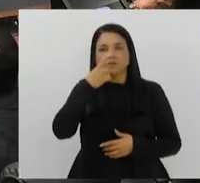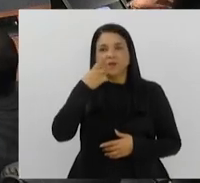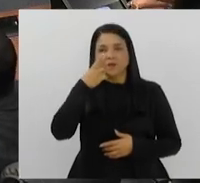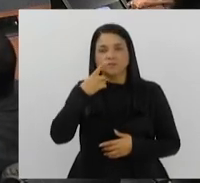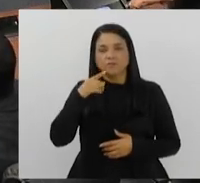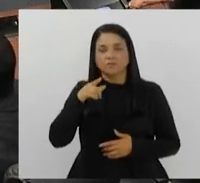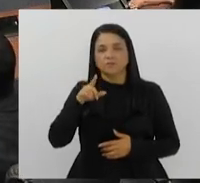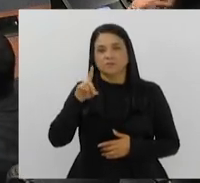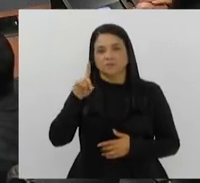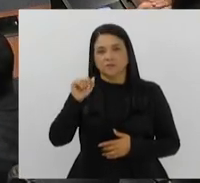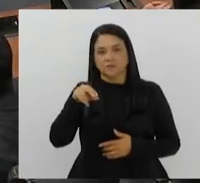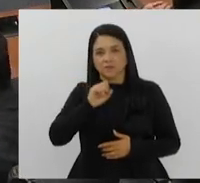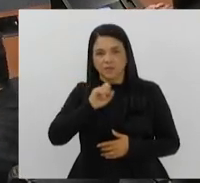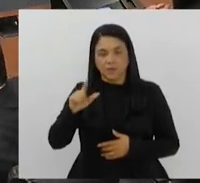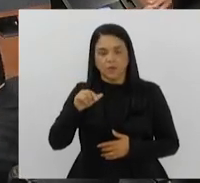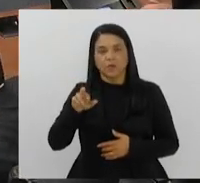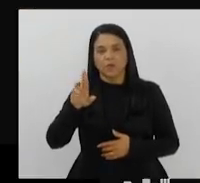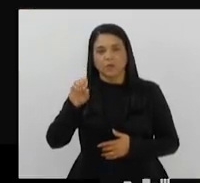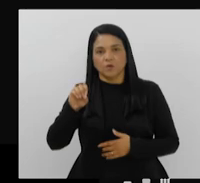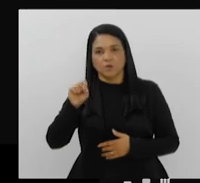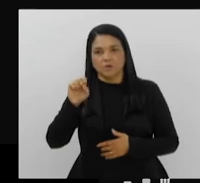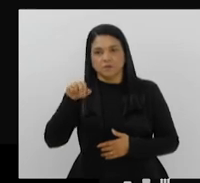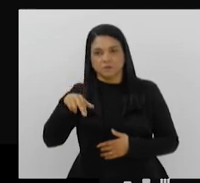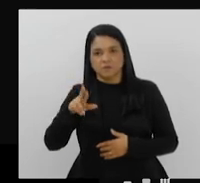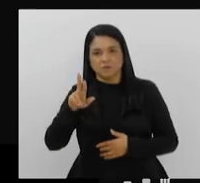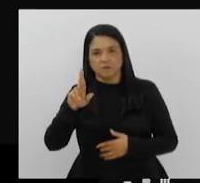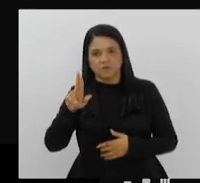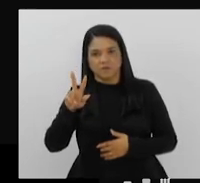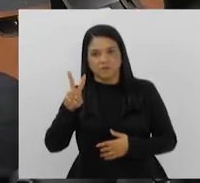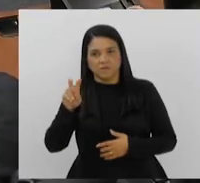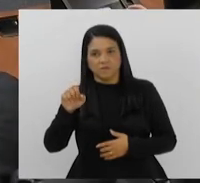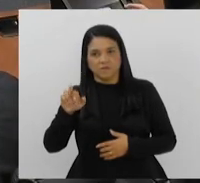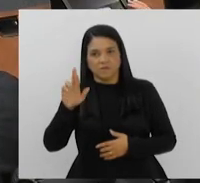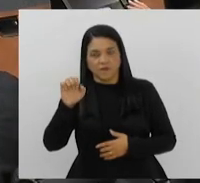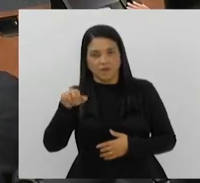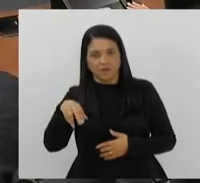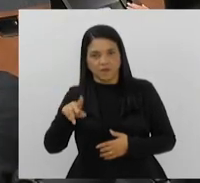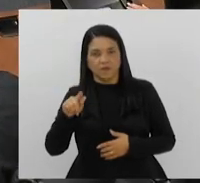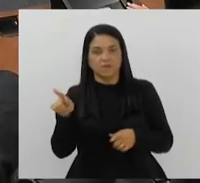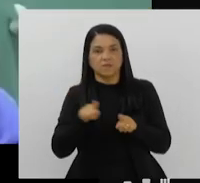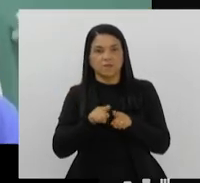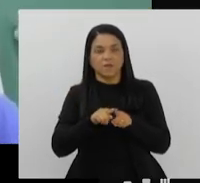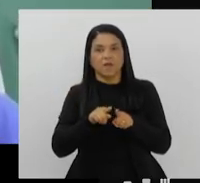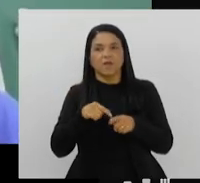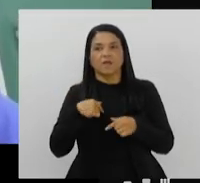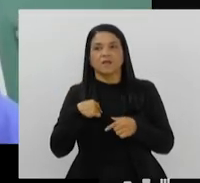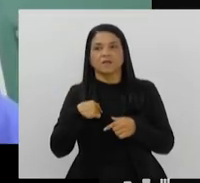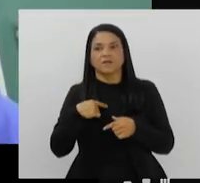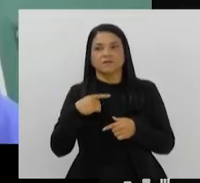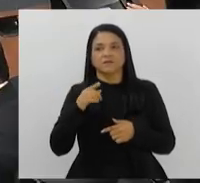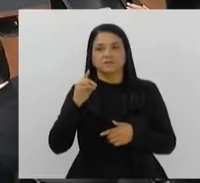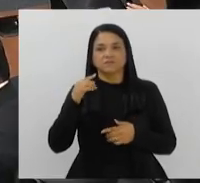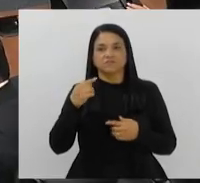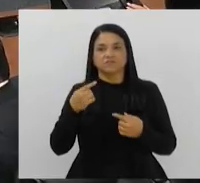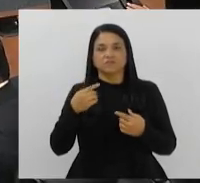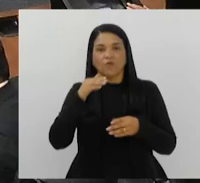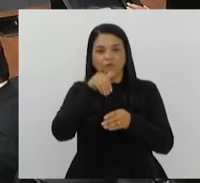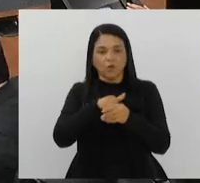Libreirão e Rosenberg Reis. Eu também. Nossa... Contrário, presidente. Boa tarde. Abstenção, presidente.